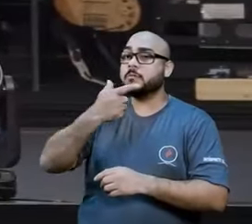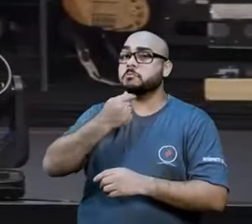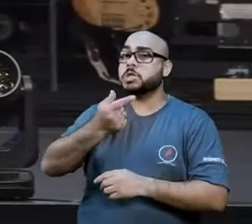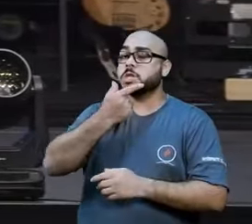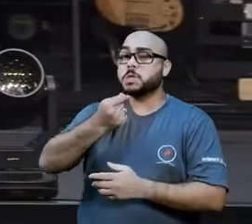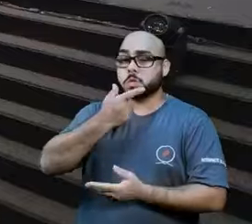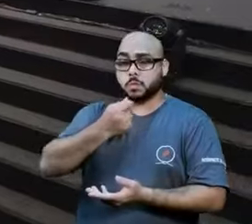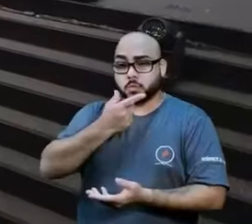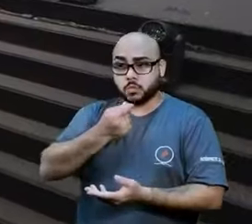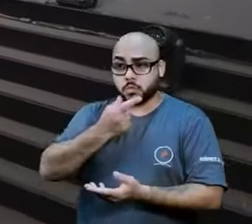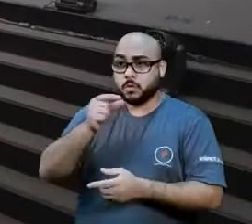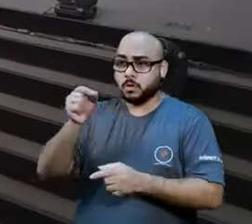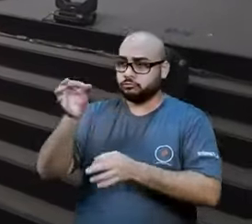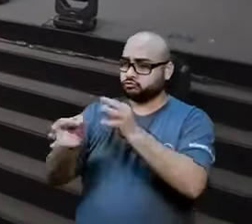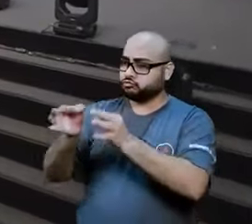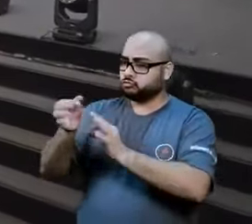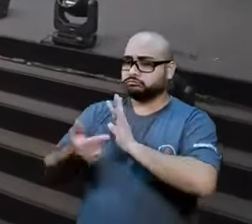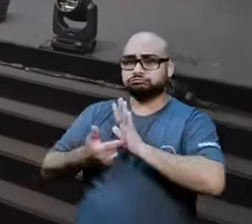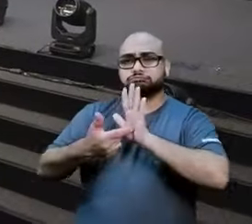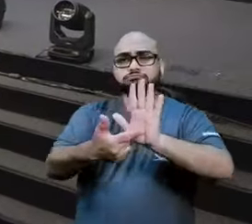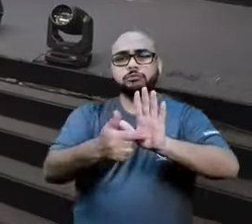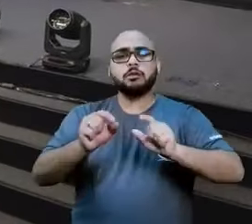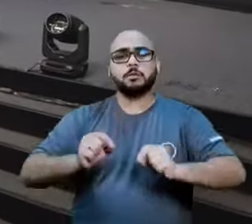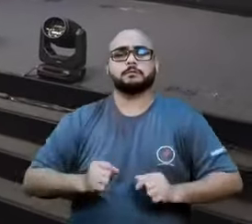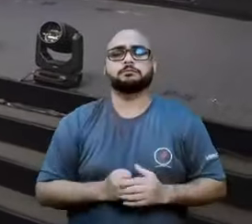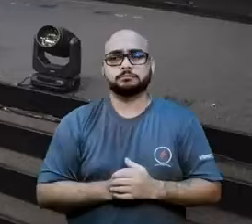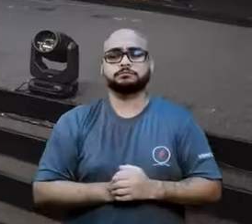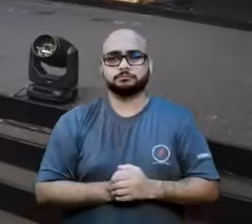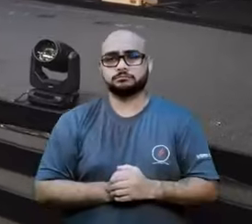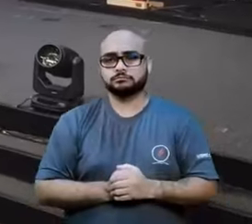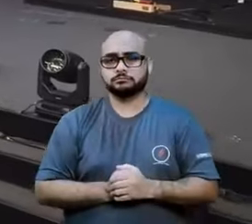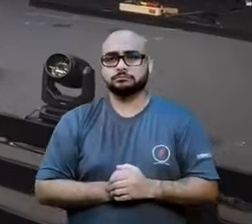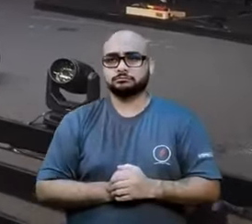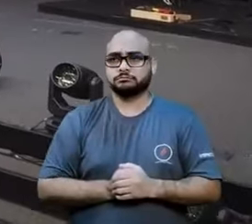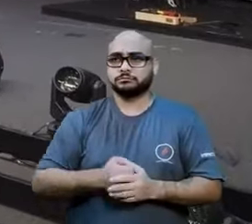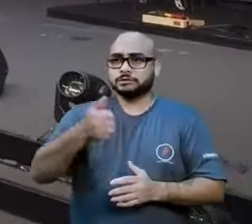8 para derrotar um exército de